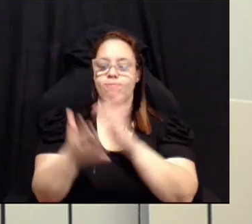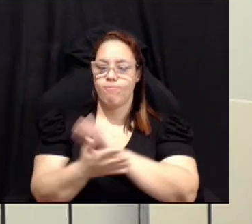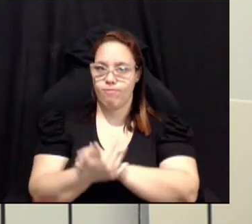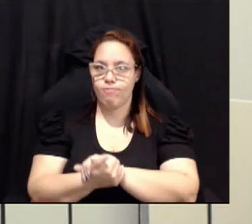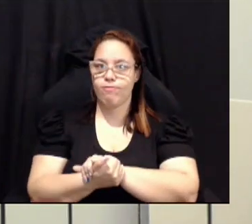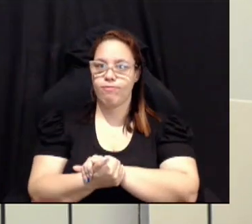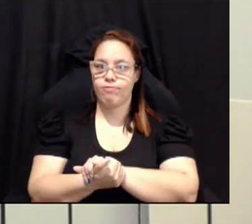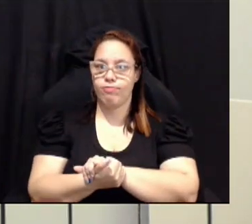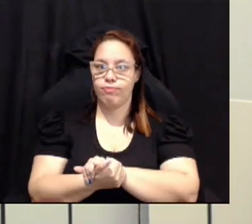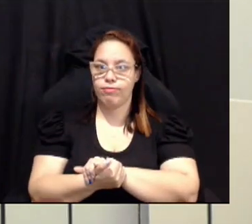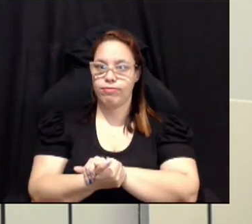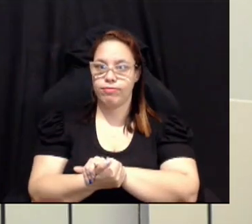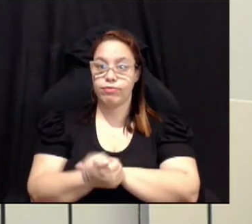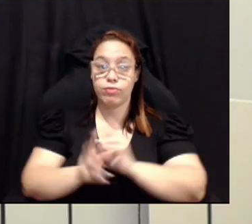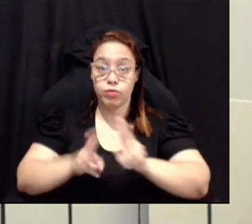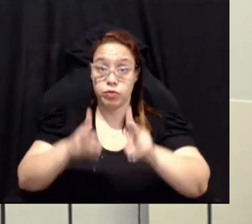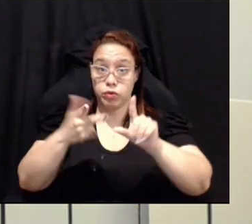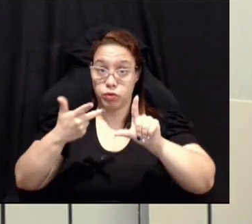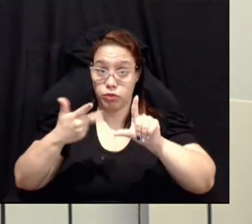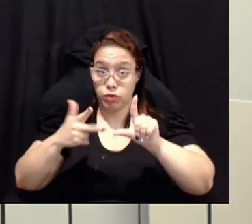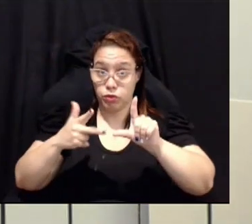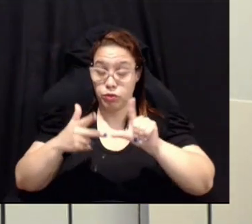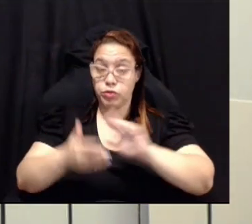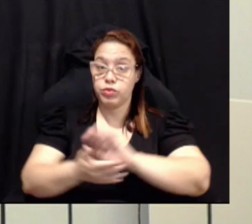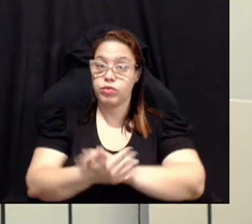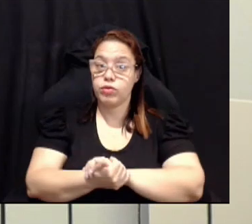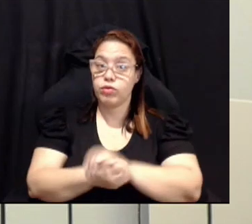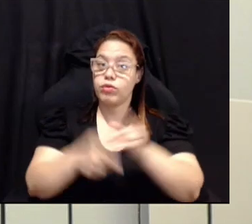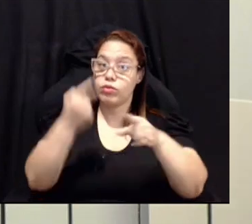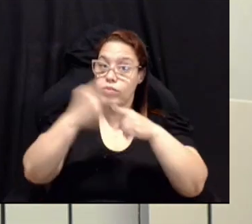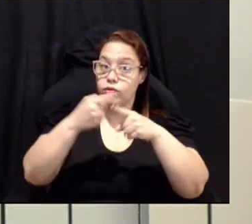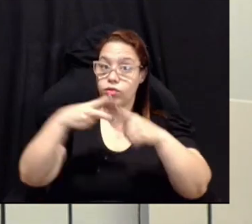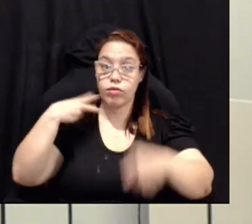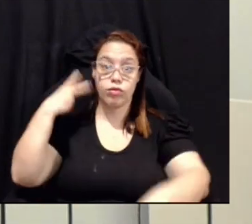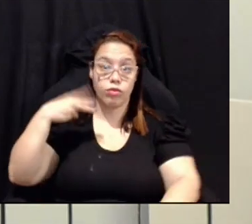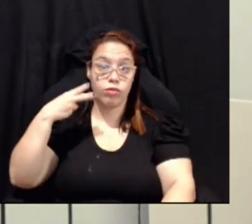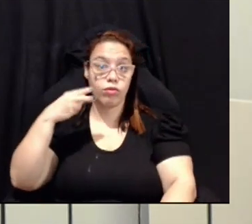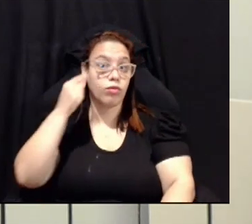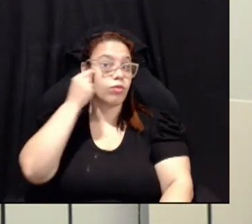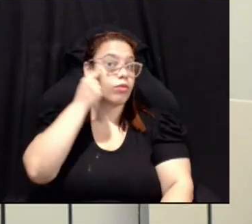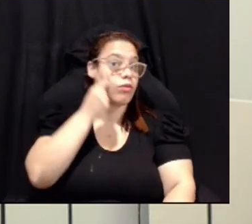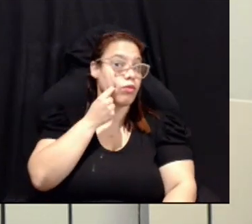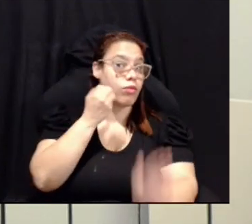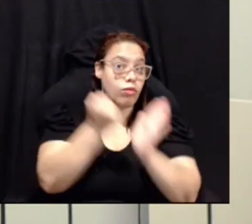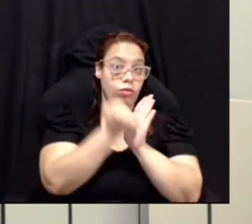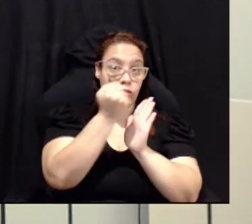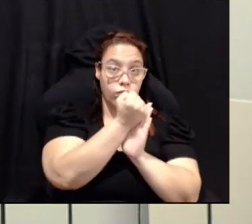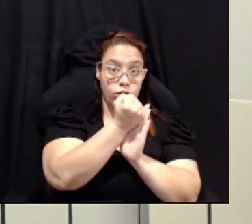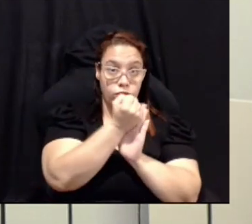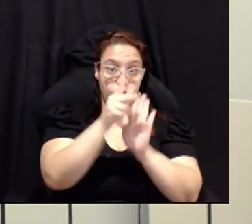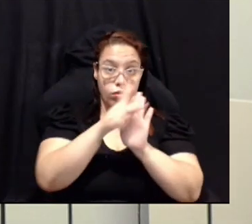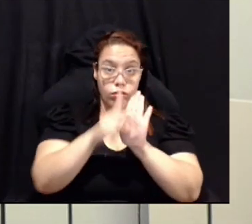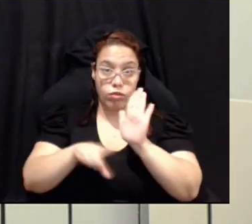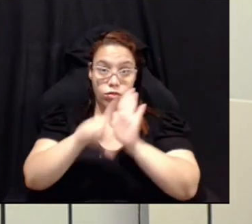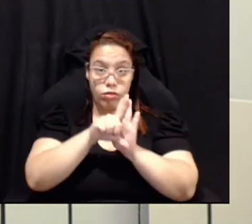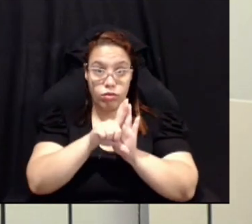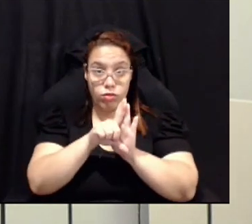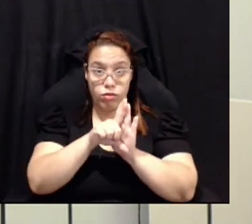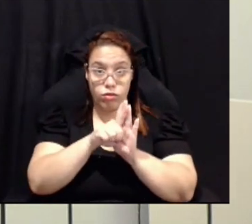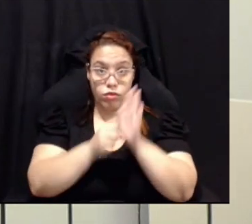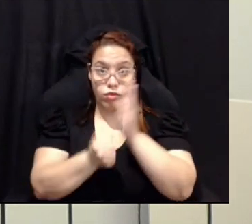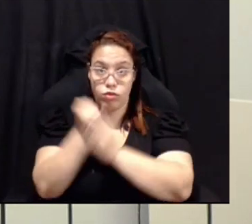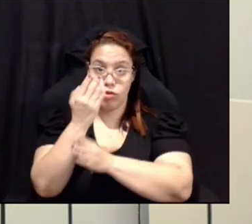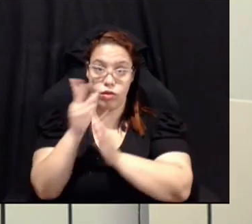E a gente segue com as notícias do Legislativo, porque o vereador Marcelo Silva protocolou um projeto de lei para criar o programa